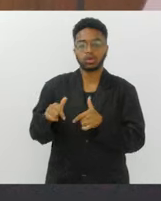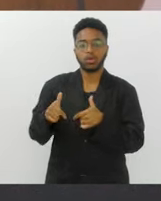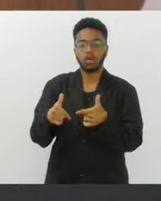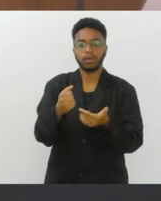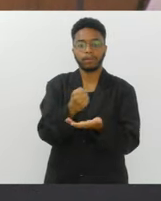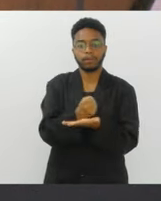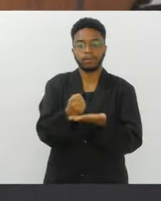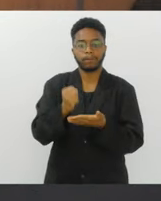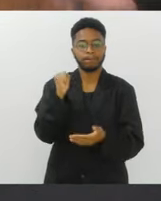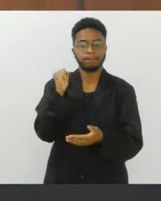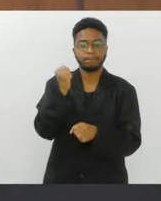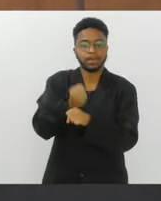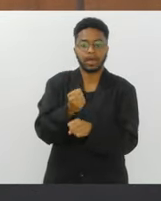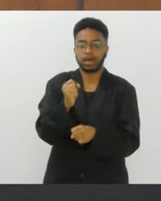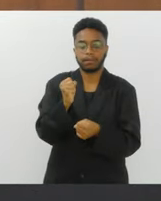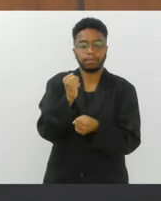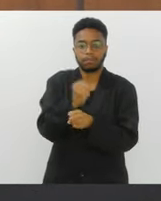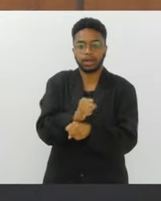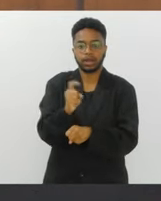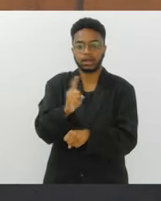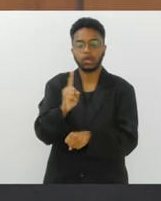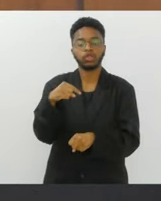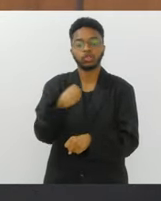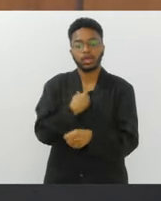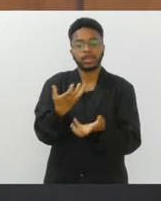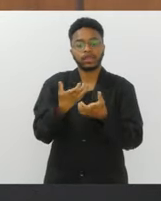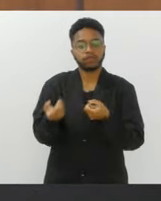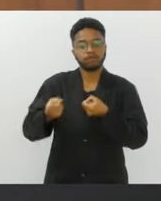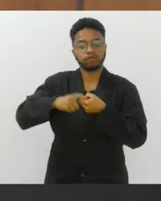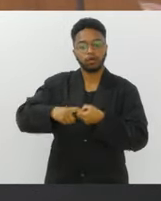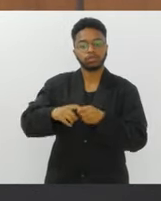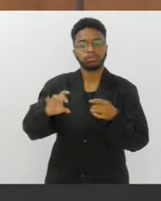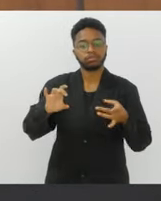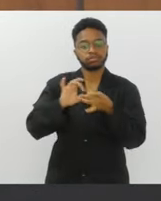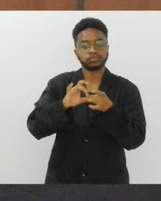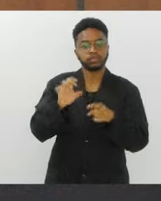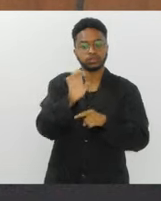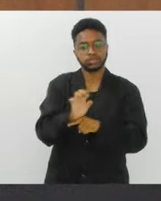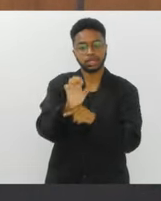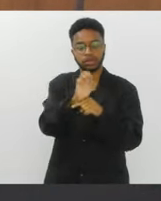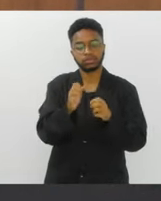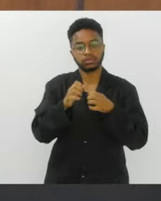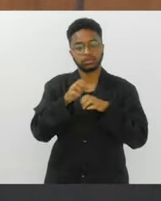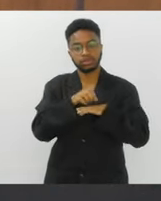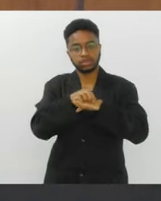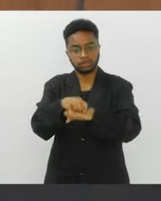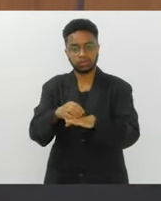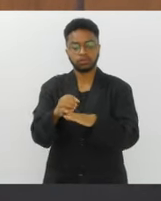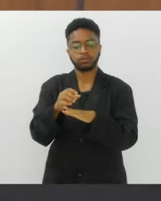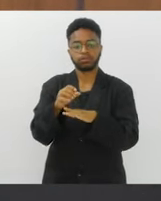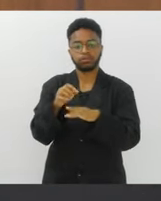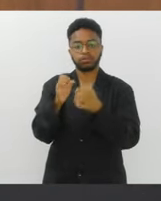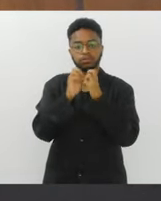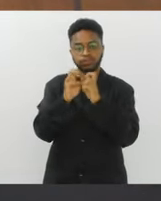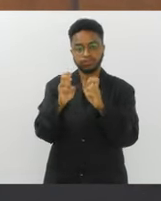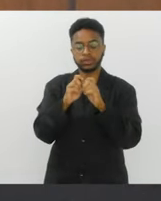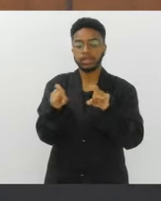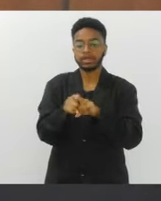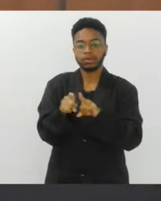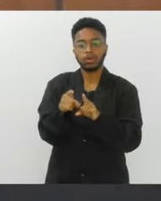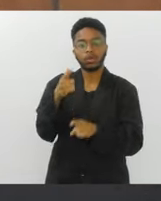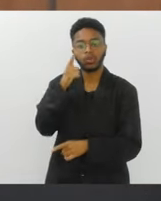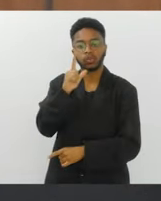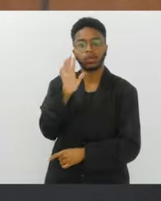contrato. A gente quer a reestatização do transporte ferroviário, que é condição, inclusive, para solucionar não